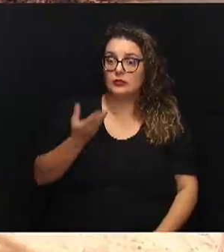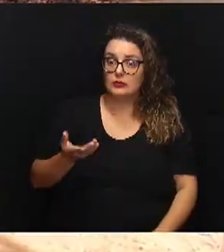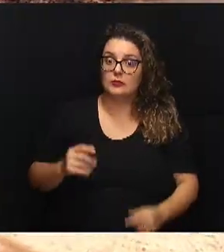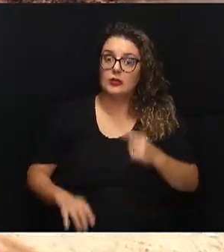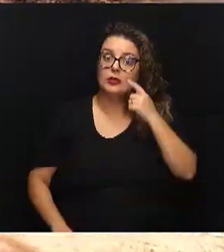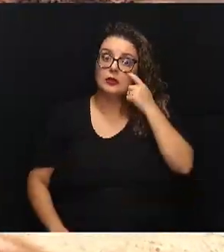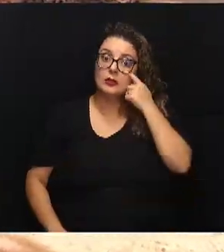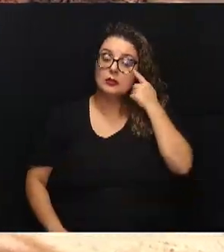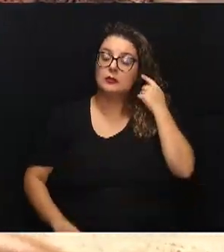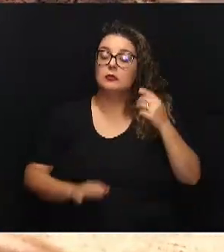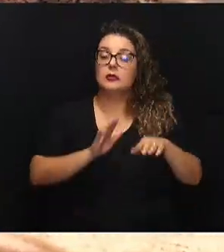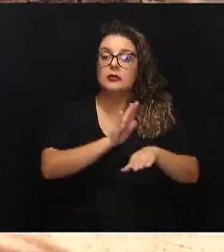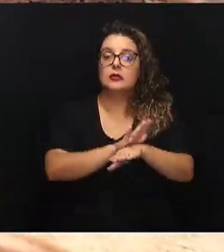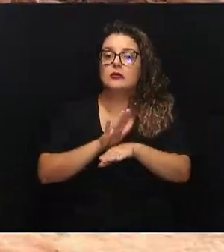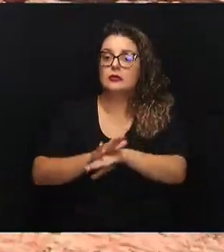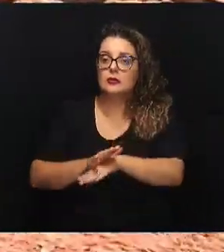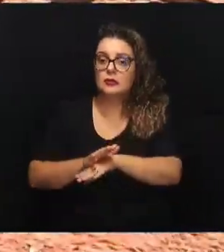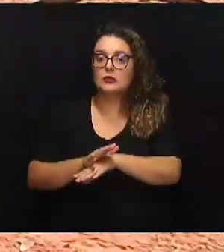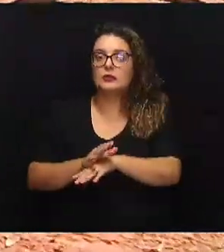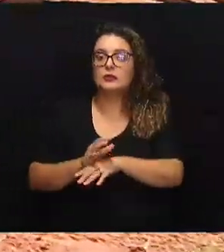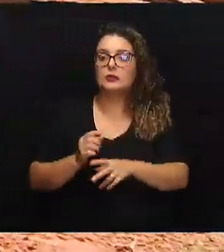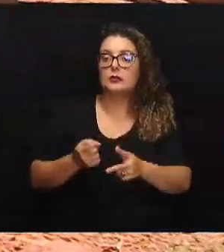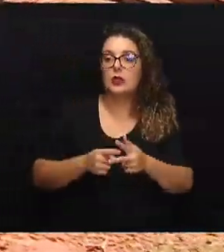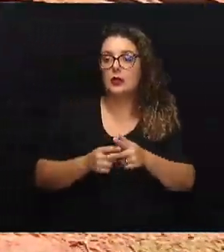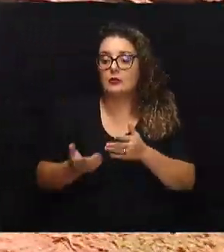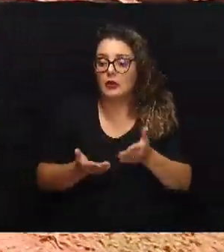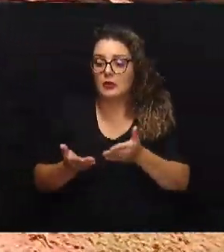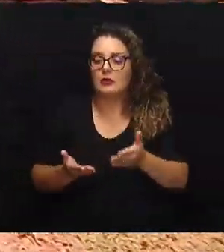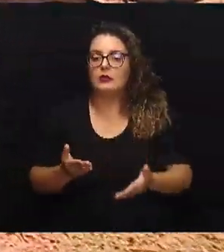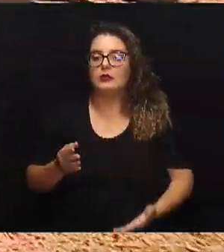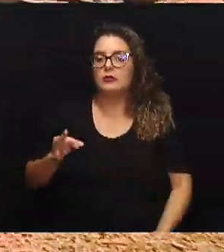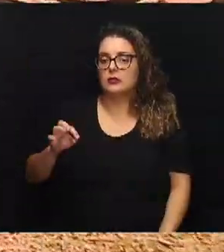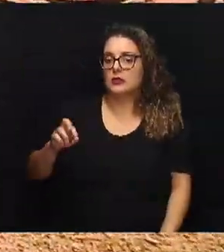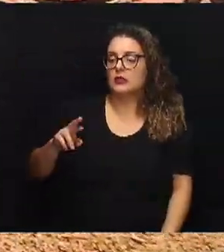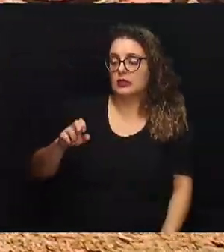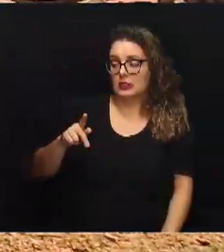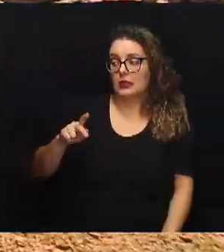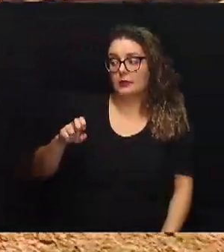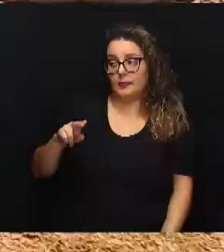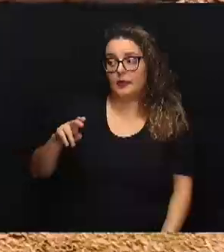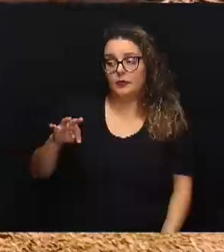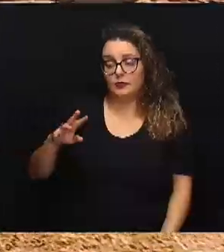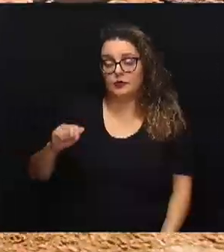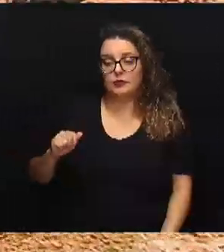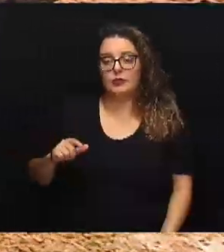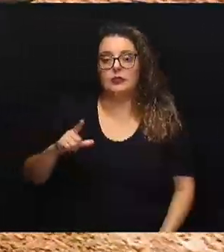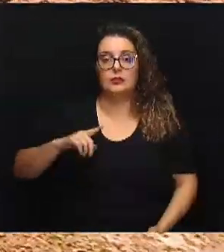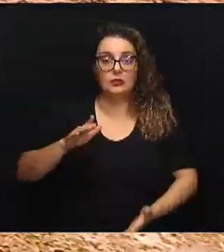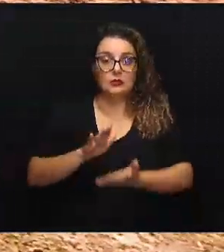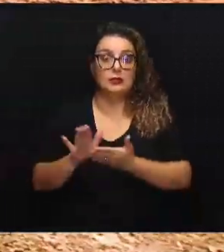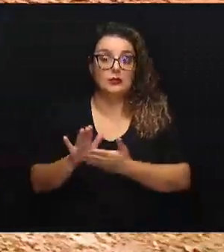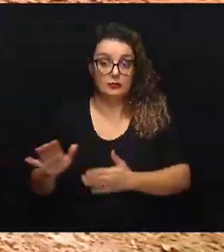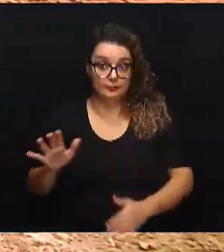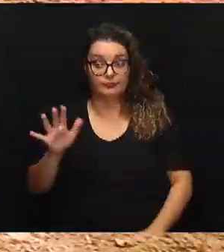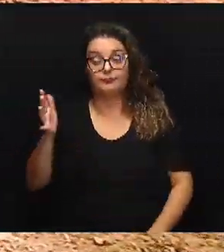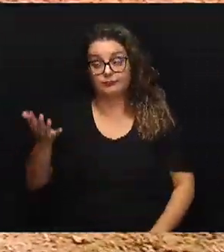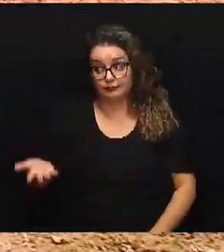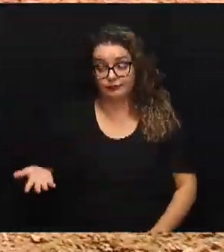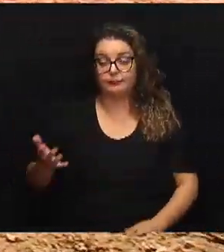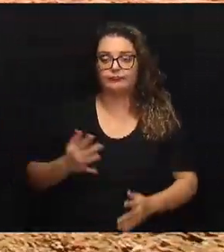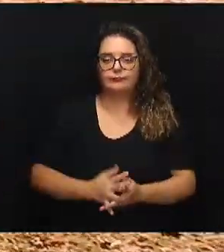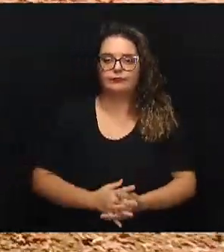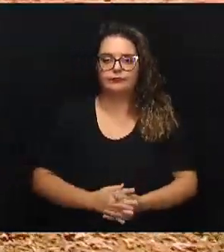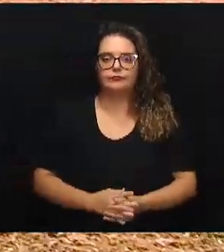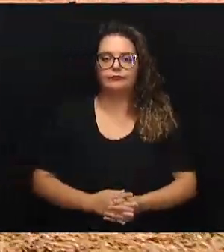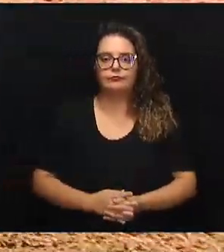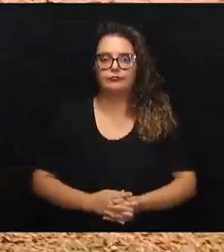para ajudar na manutenção aqui da comunidade terapêutica, que também tem uma despesa, um custo muito alto, né?